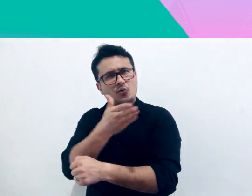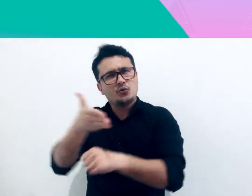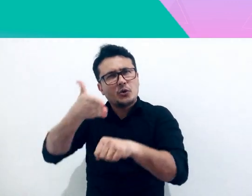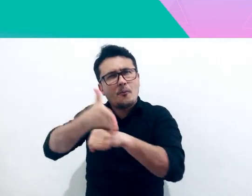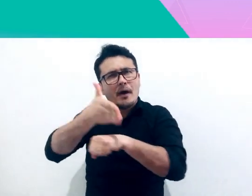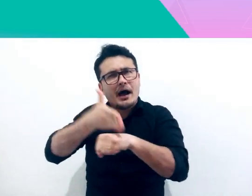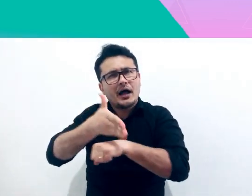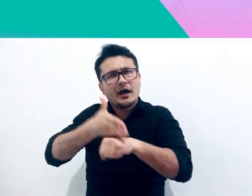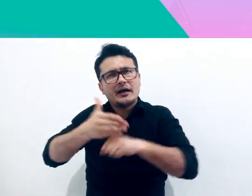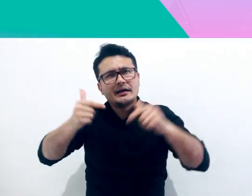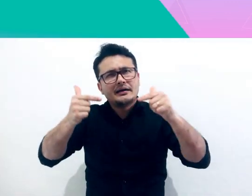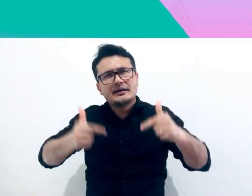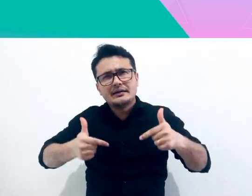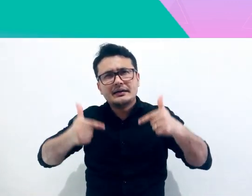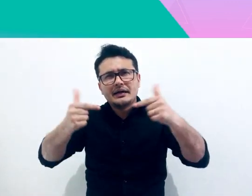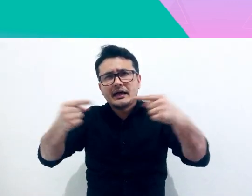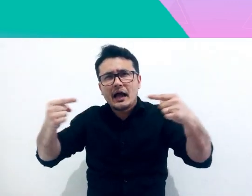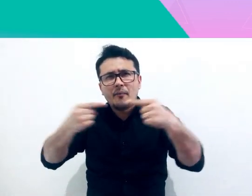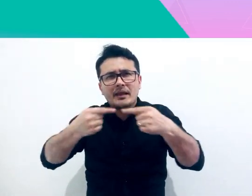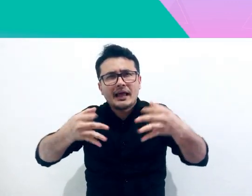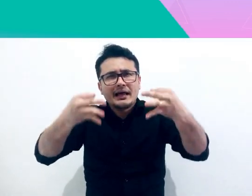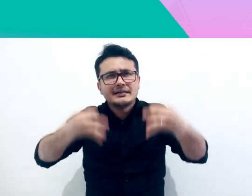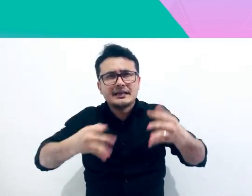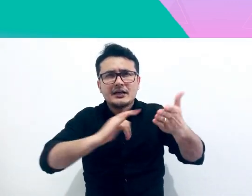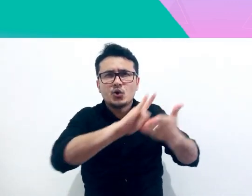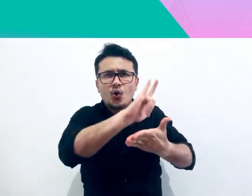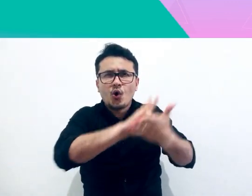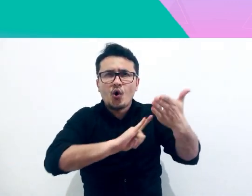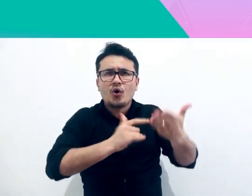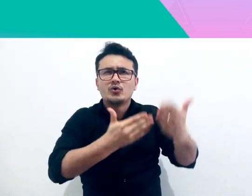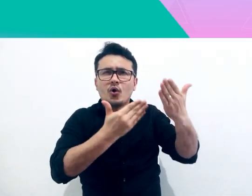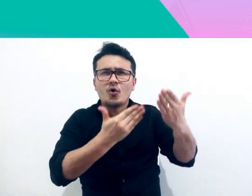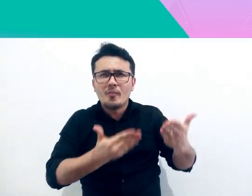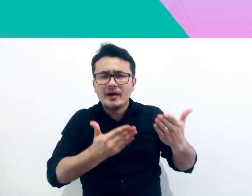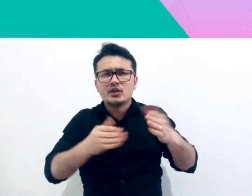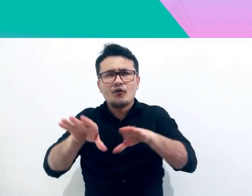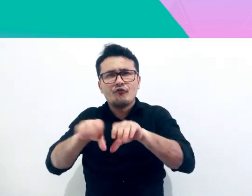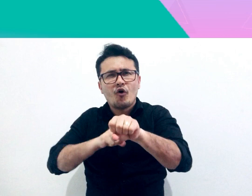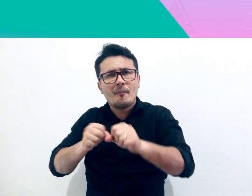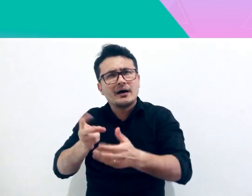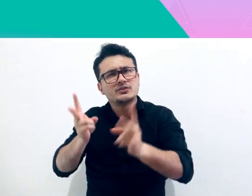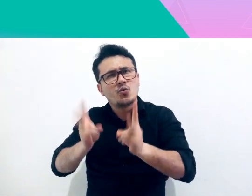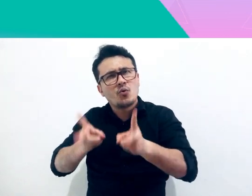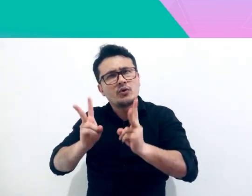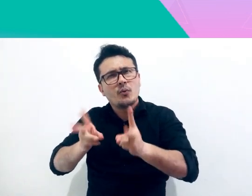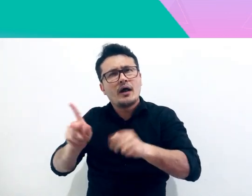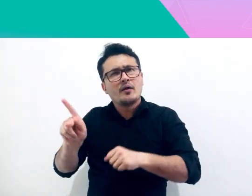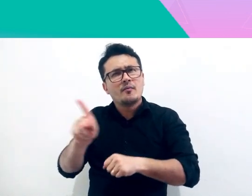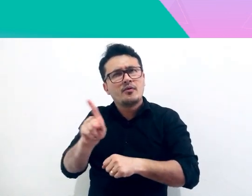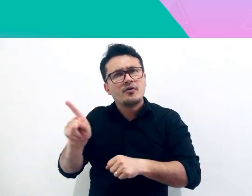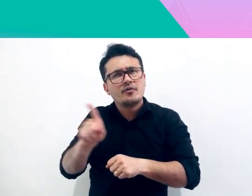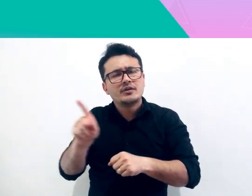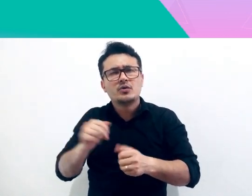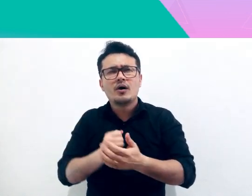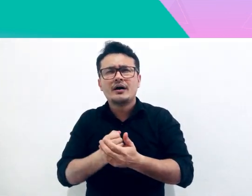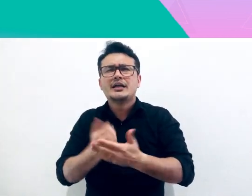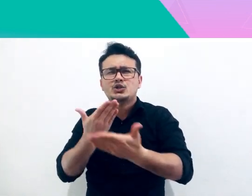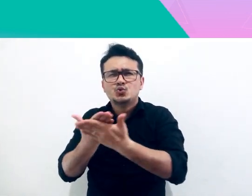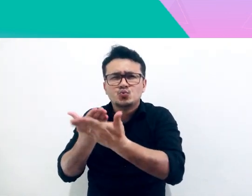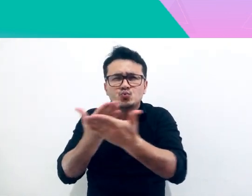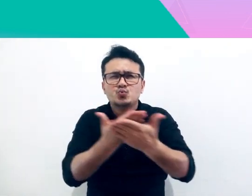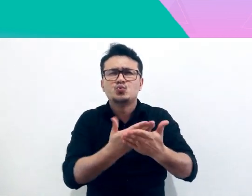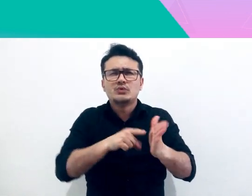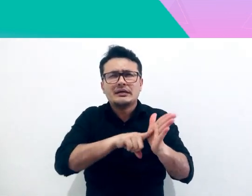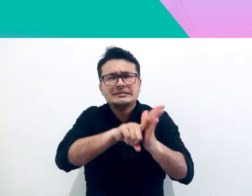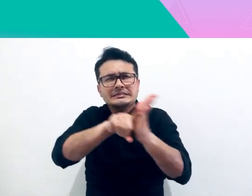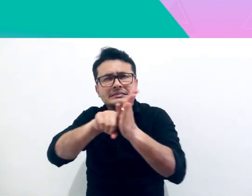Vocês, cursistas, estão participando de uma ação que é a efetividade do que os documentos consultados prevêem. Formação continuada